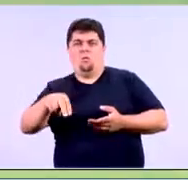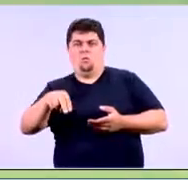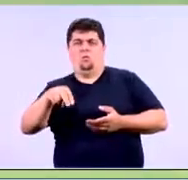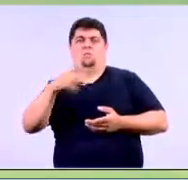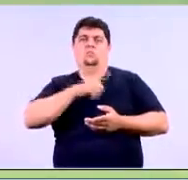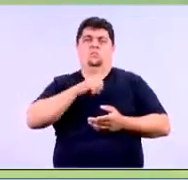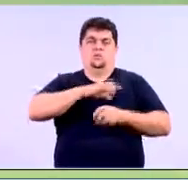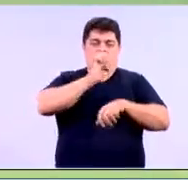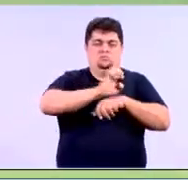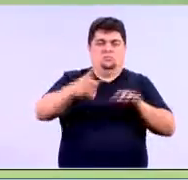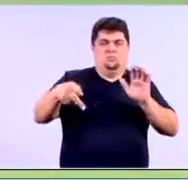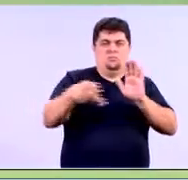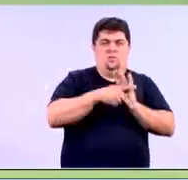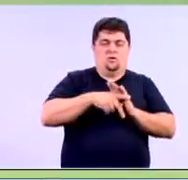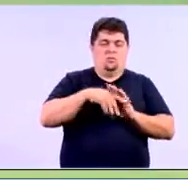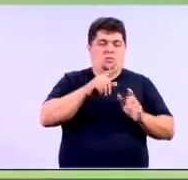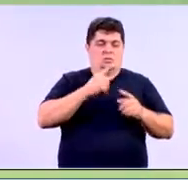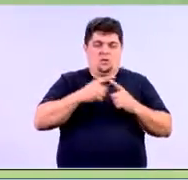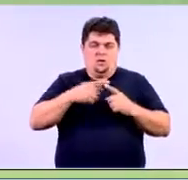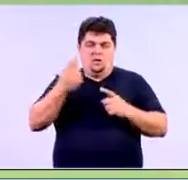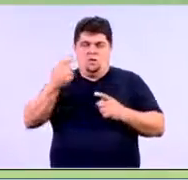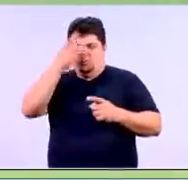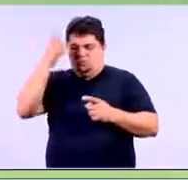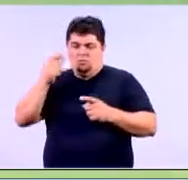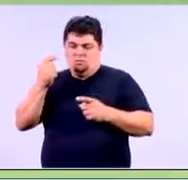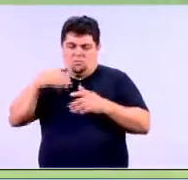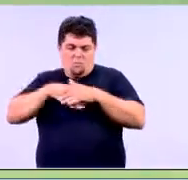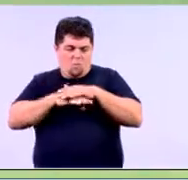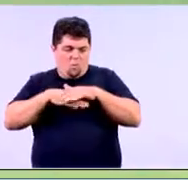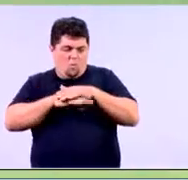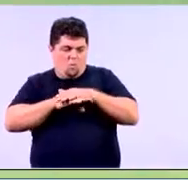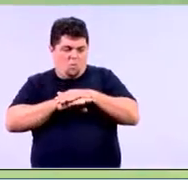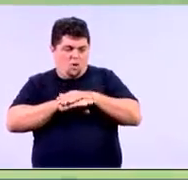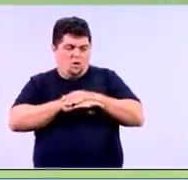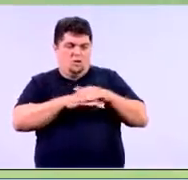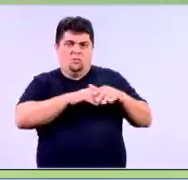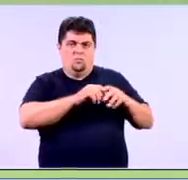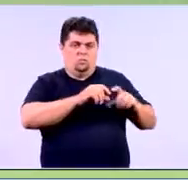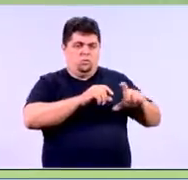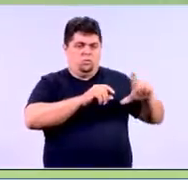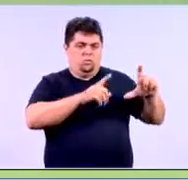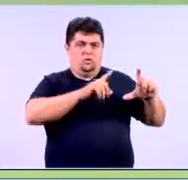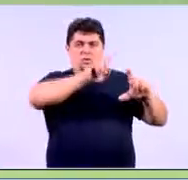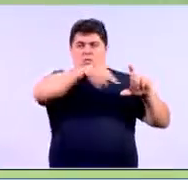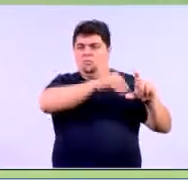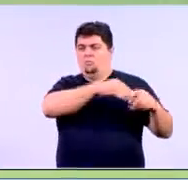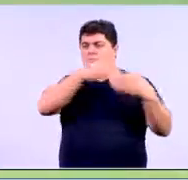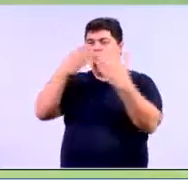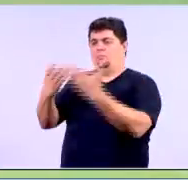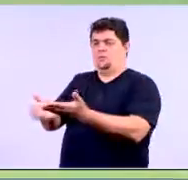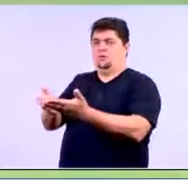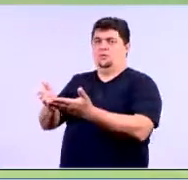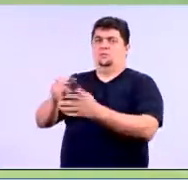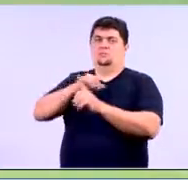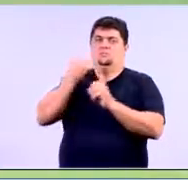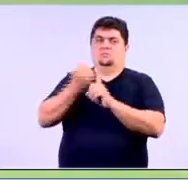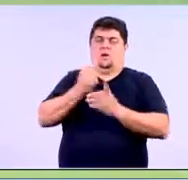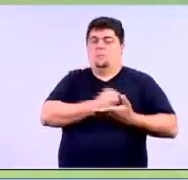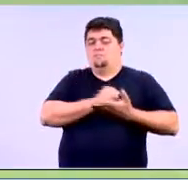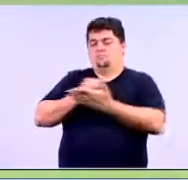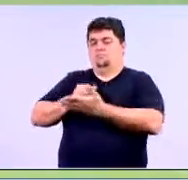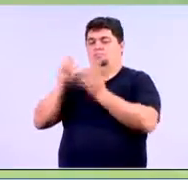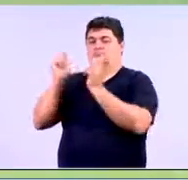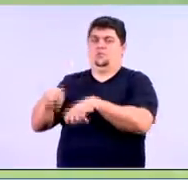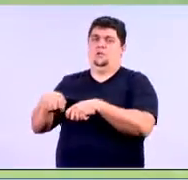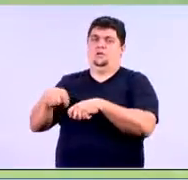entendeu? Então, essa Previdência Social é atribuída a essa contribuição social, que é um tributo